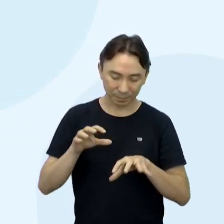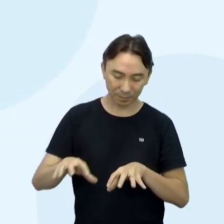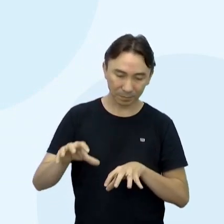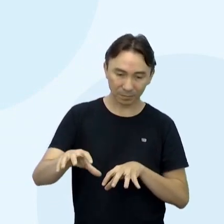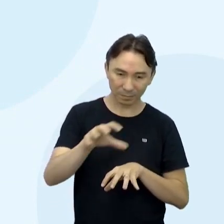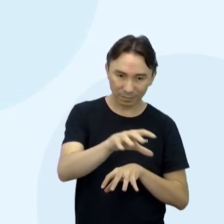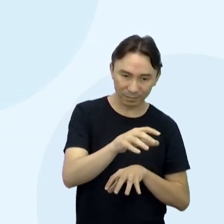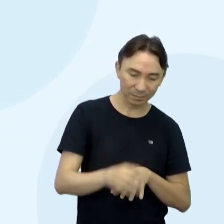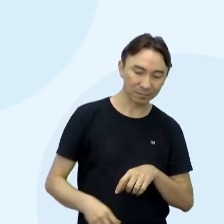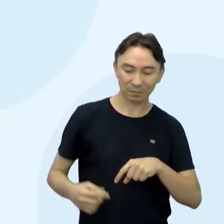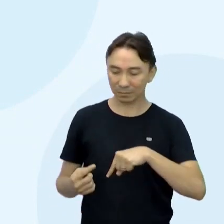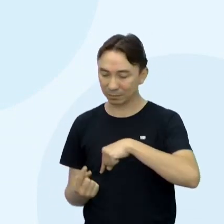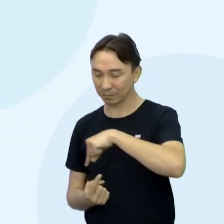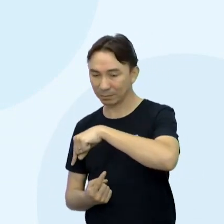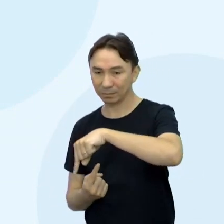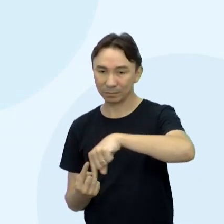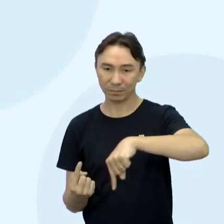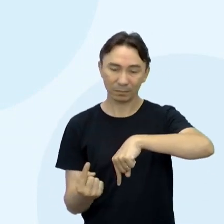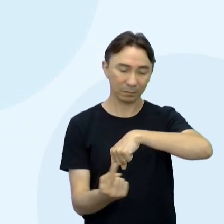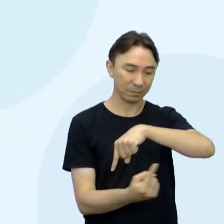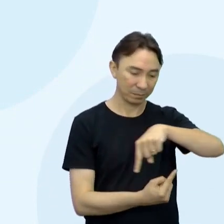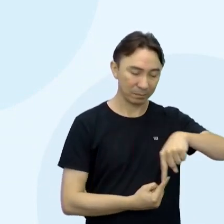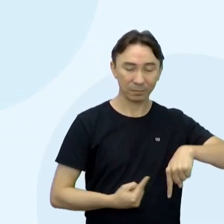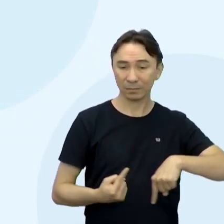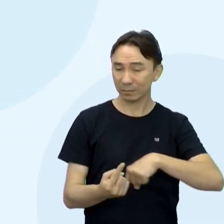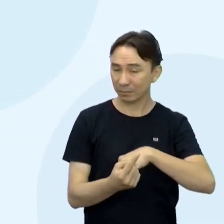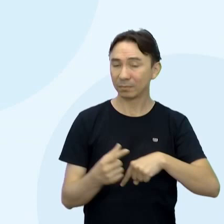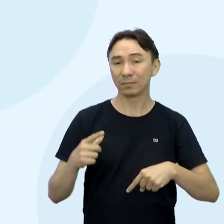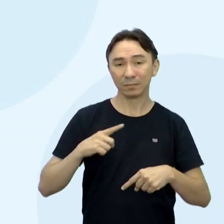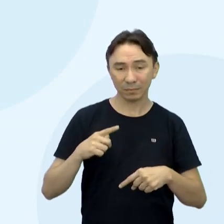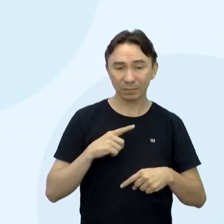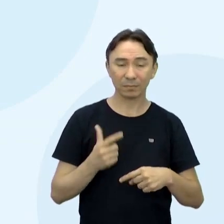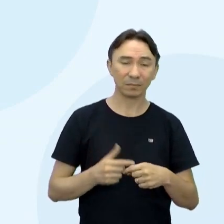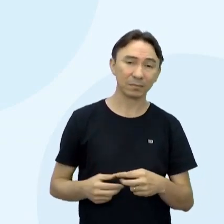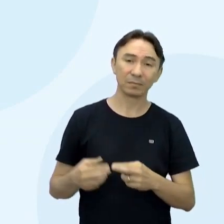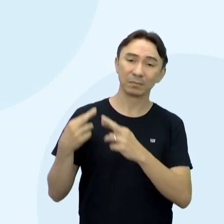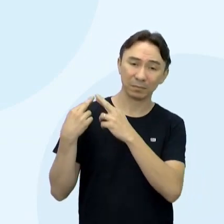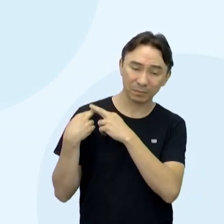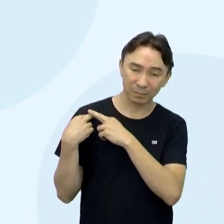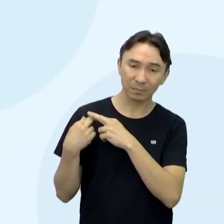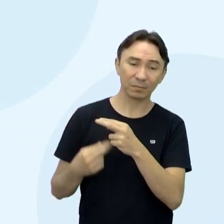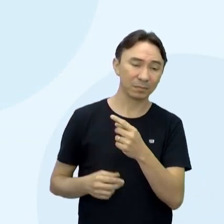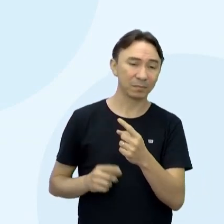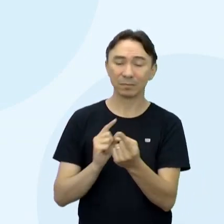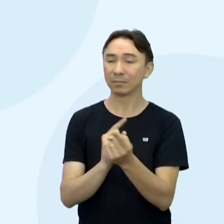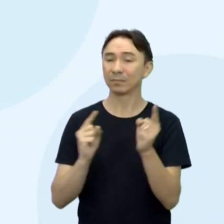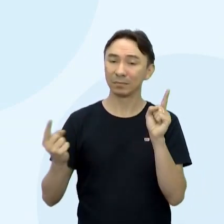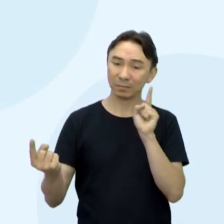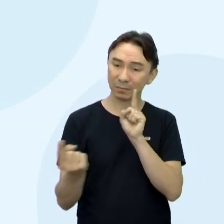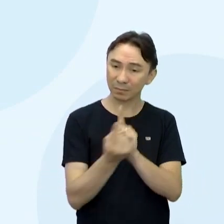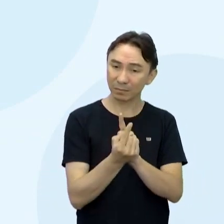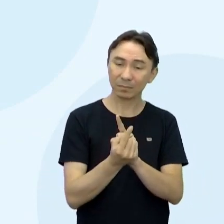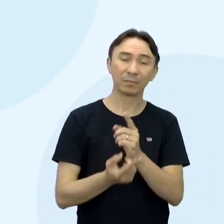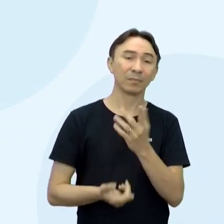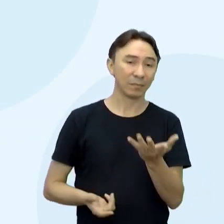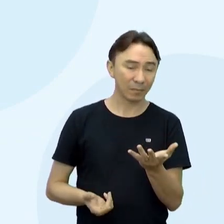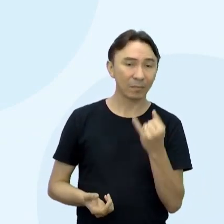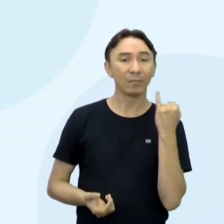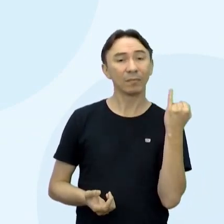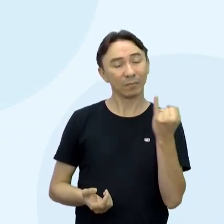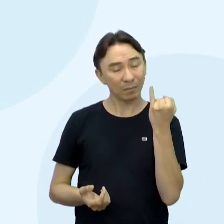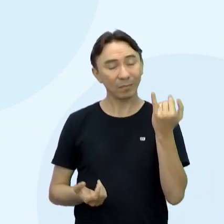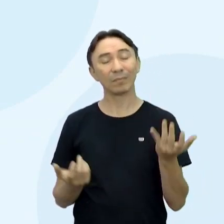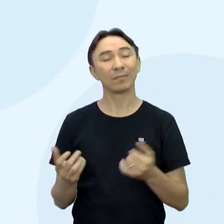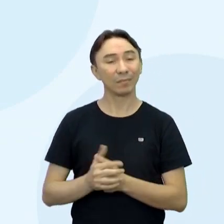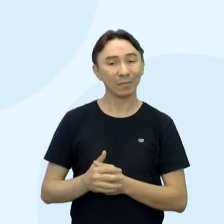né, eles ocupam o papel inverso, né, e essa que é a brincadeira, né, do protagonismo do aluno,